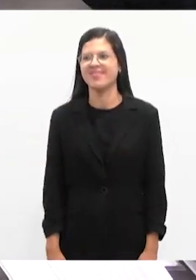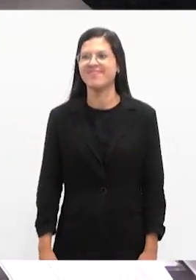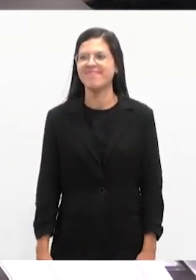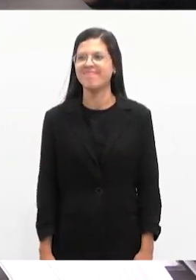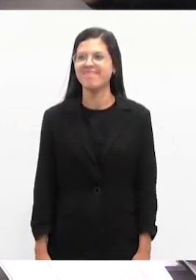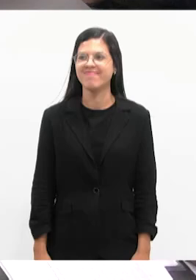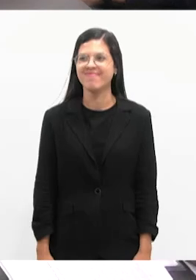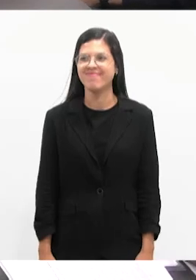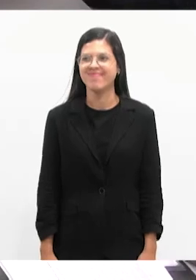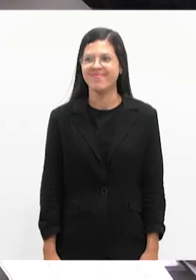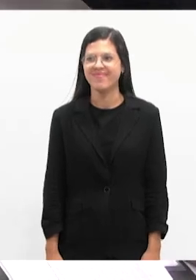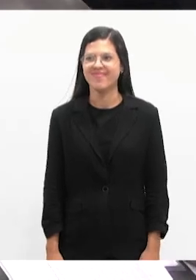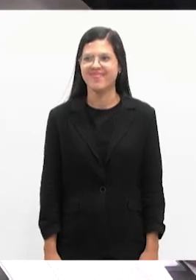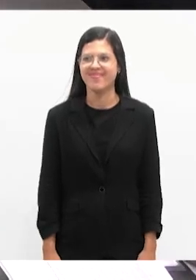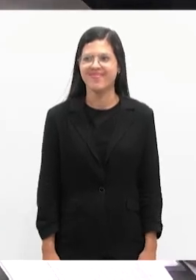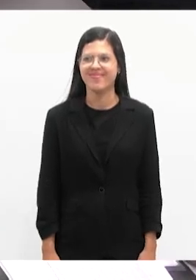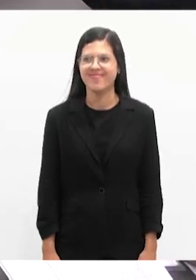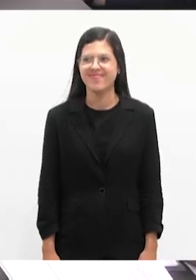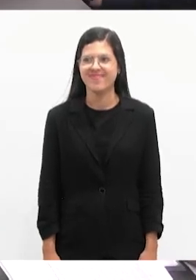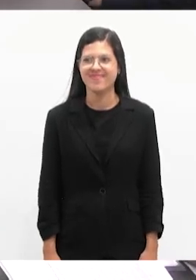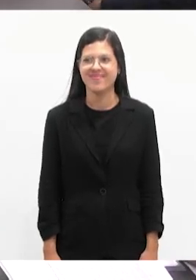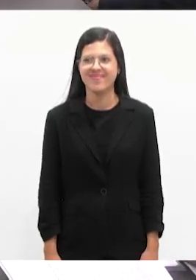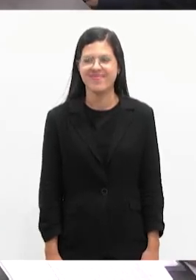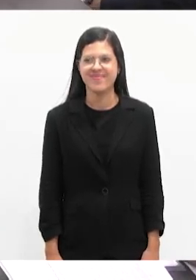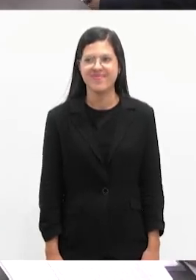Ele me deu a honra e a...